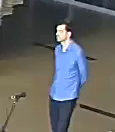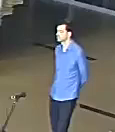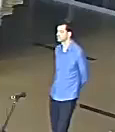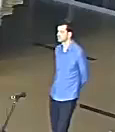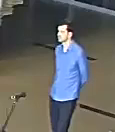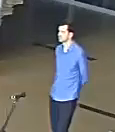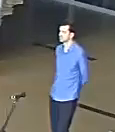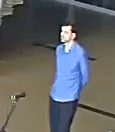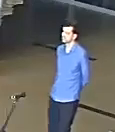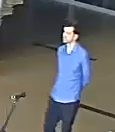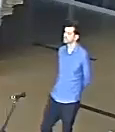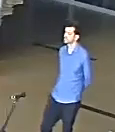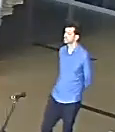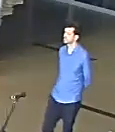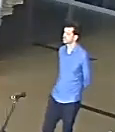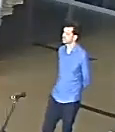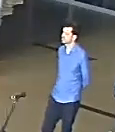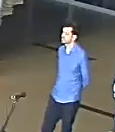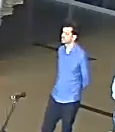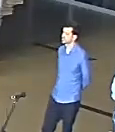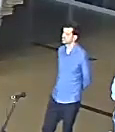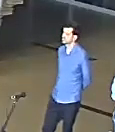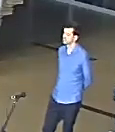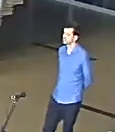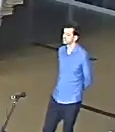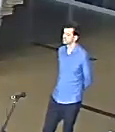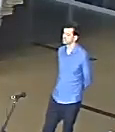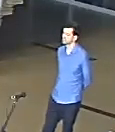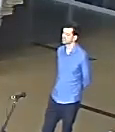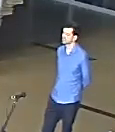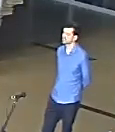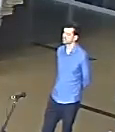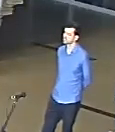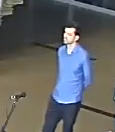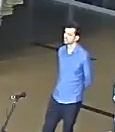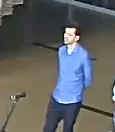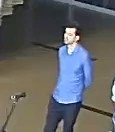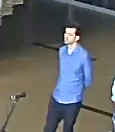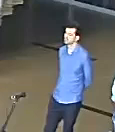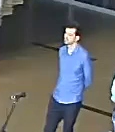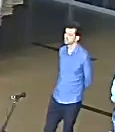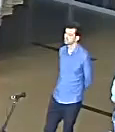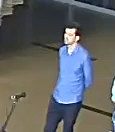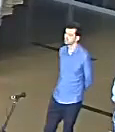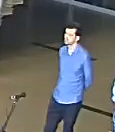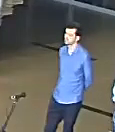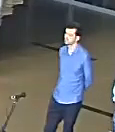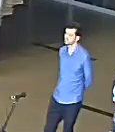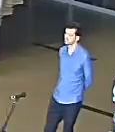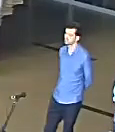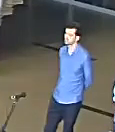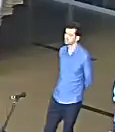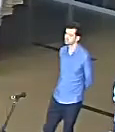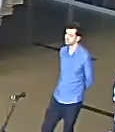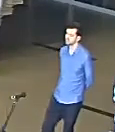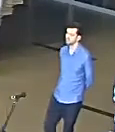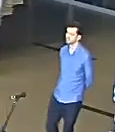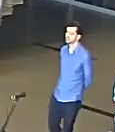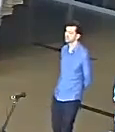eficácia não torna Passe Livre temos o direito mas não temos né se eu quero